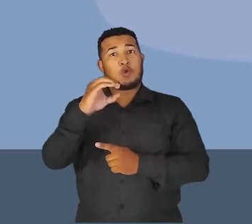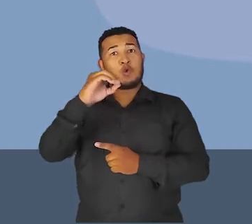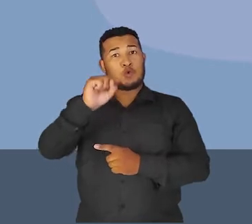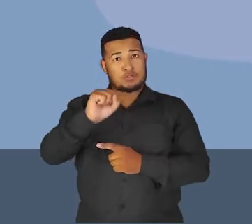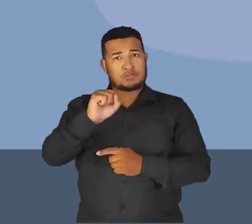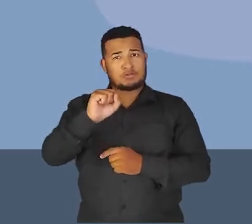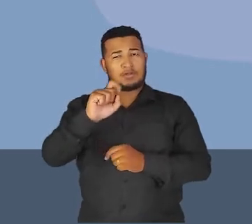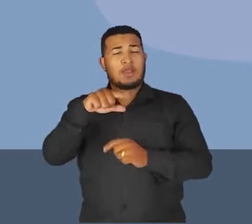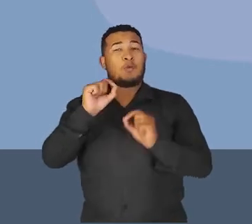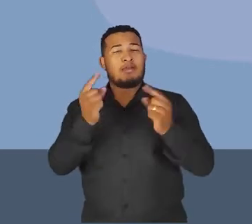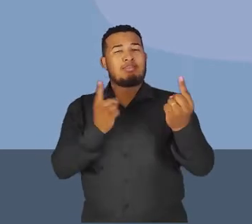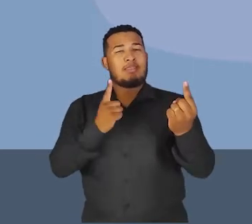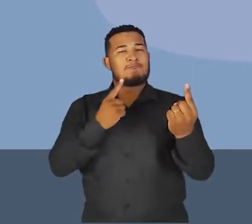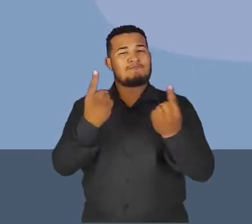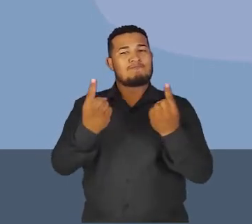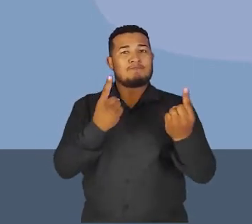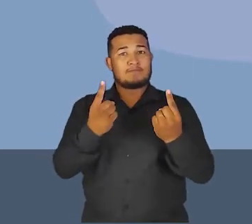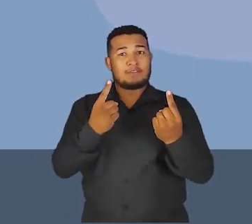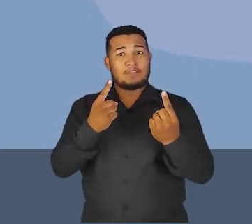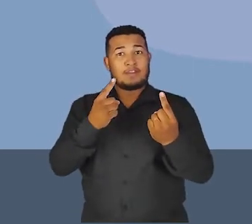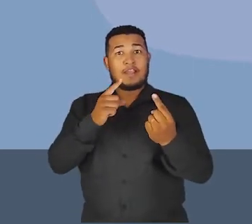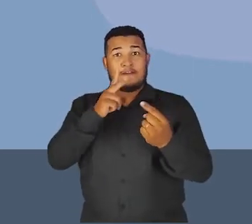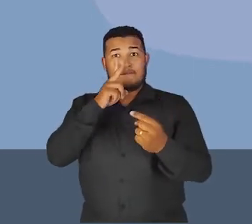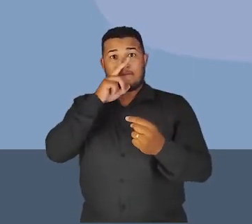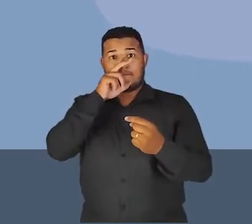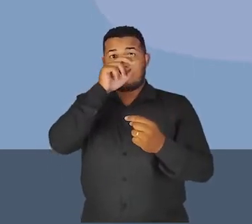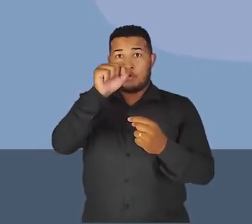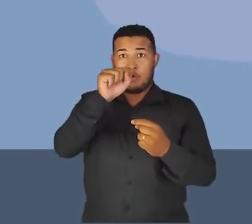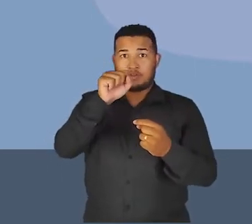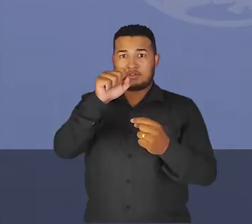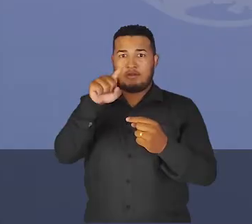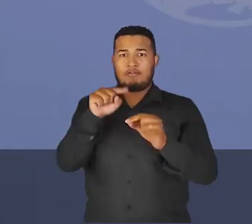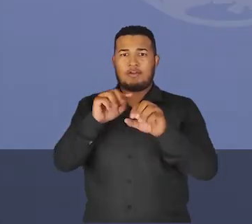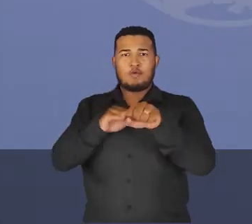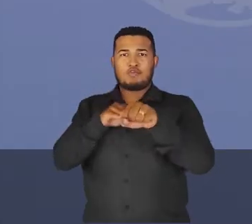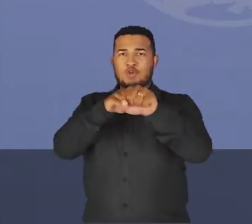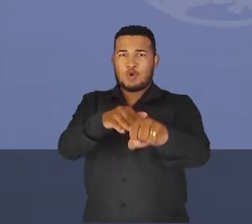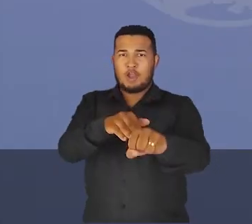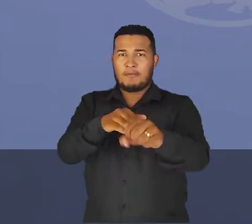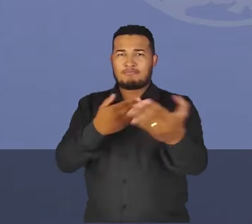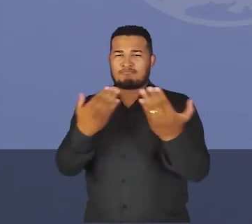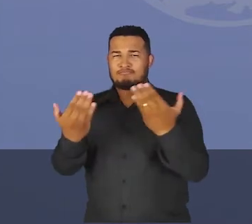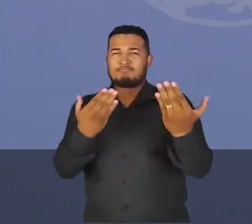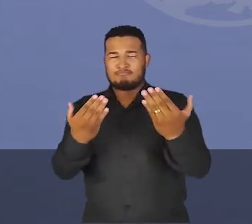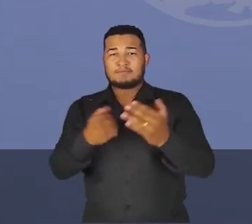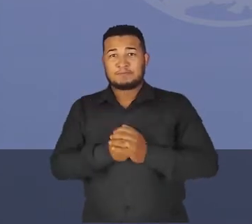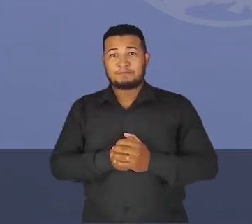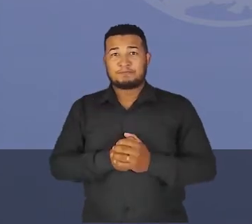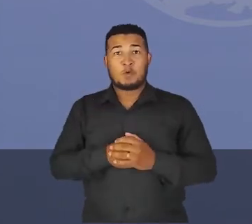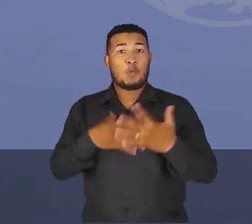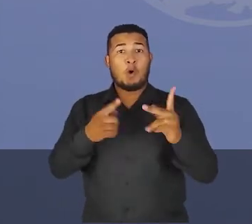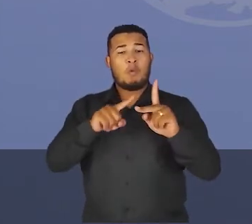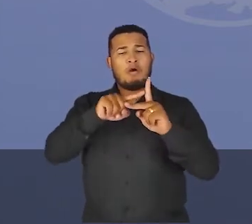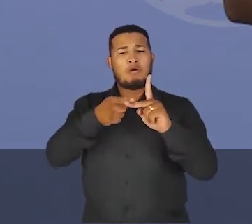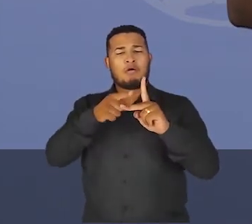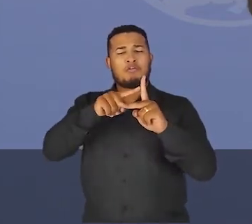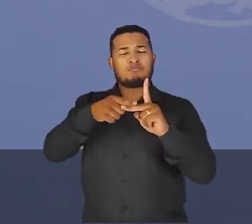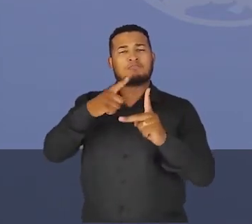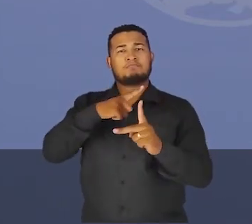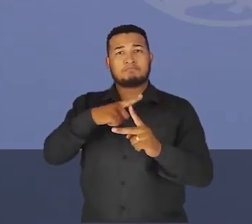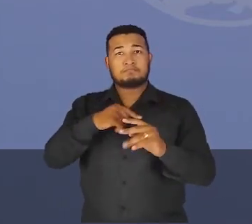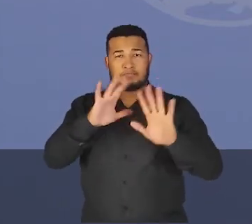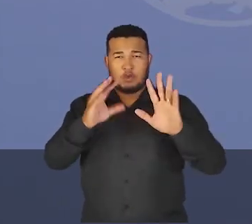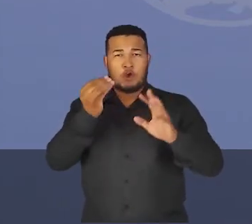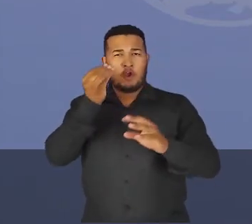formado entre a força e o deslocamento. Venha comigo. Vamos pensar em alguns